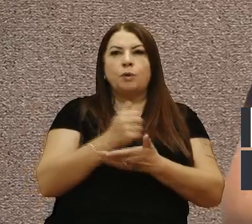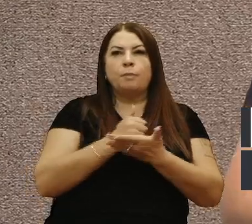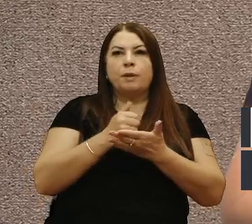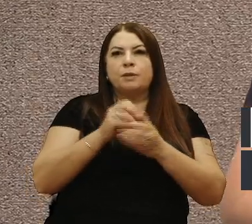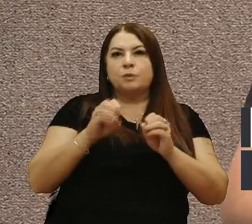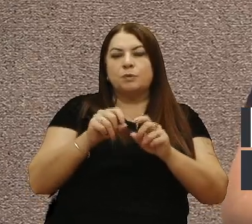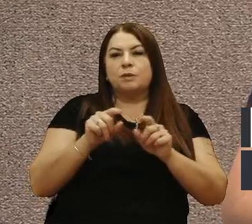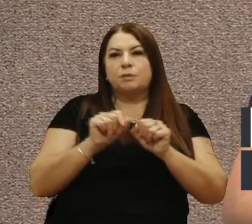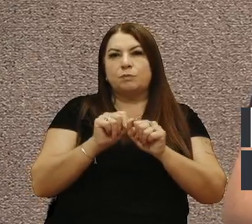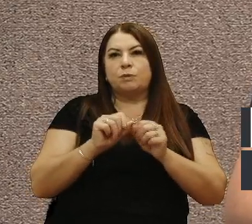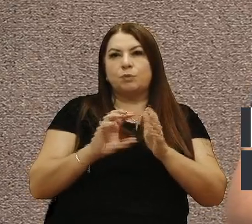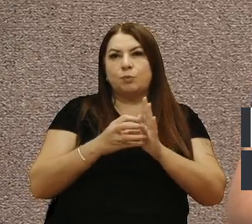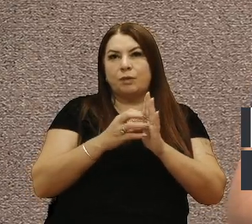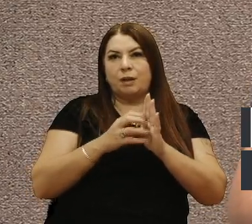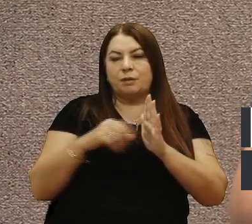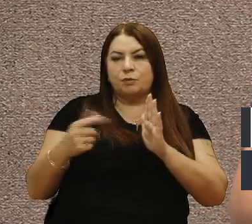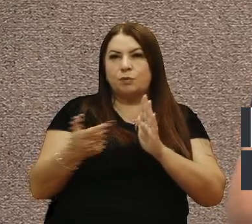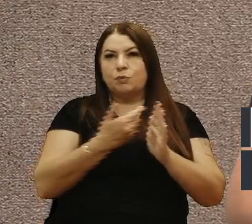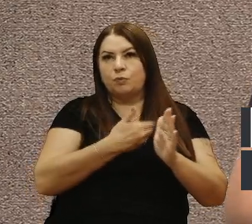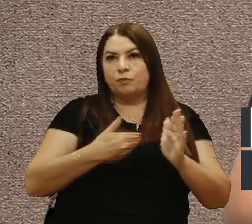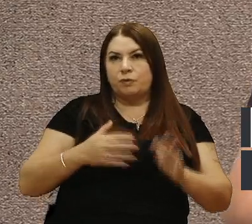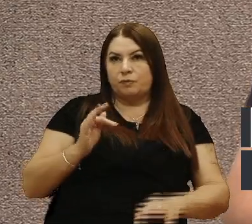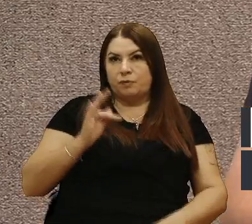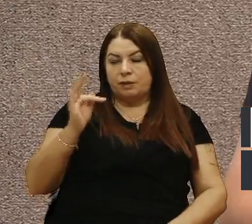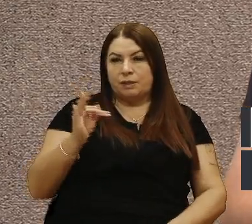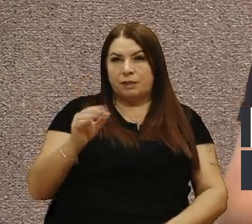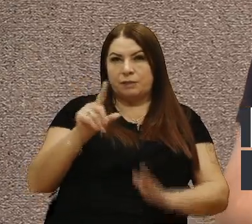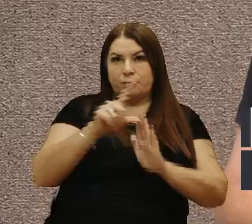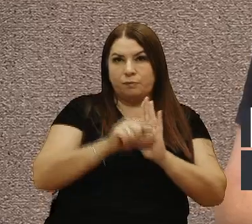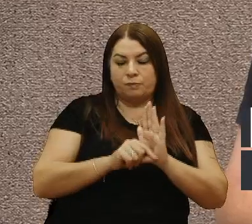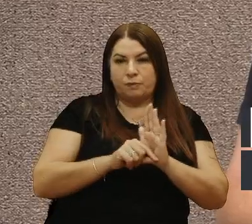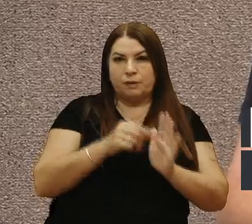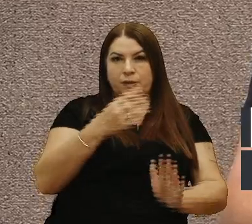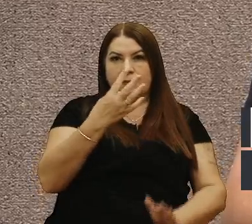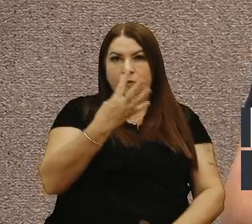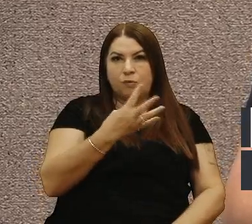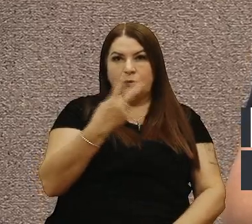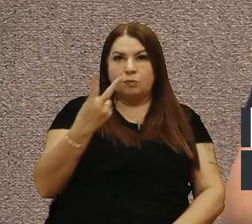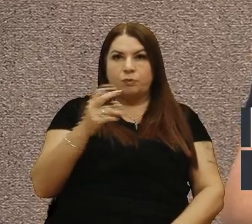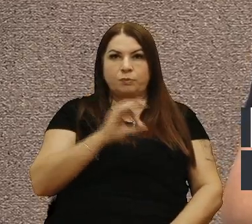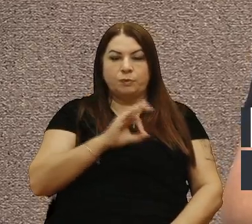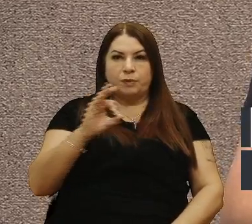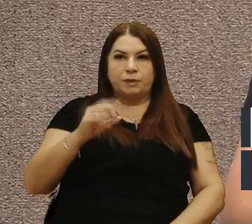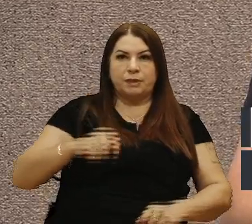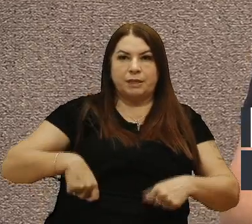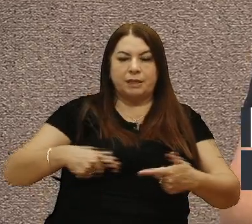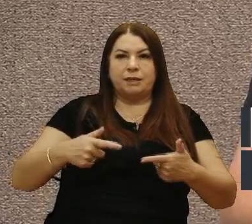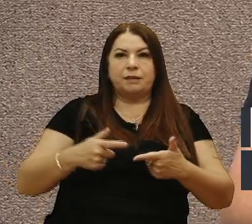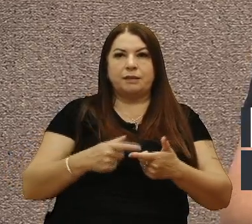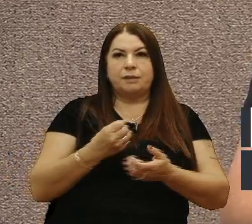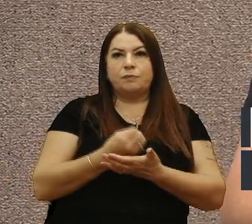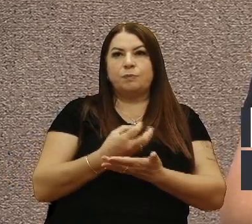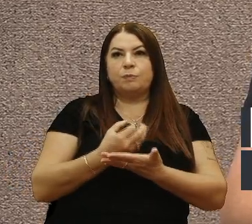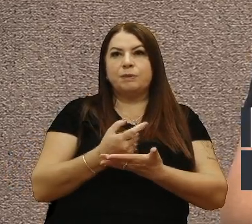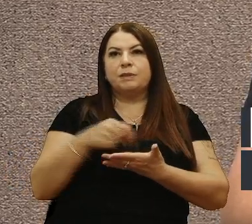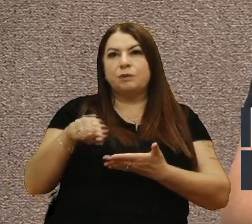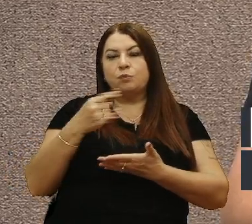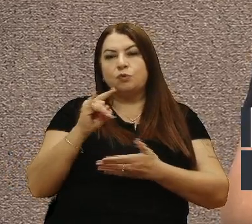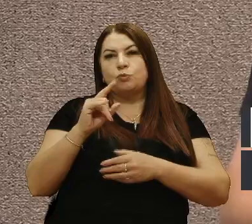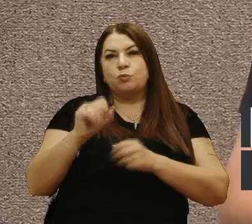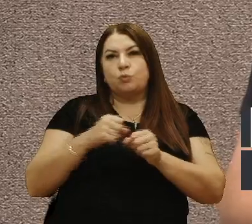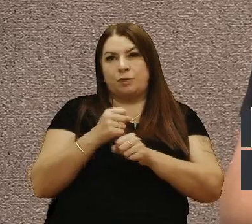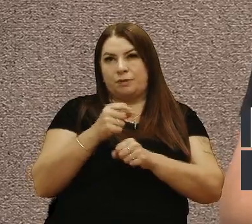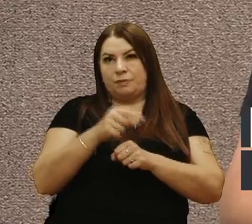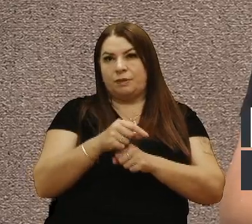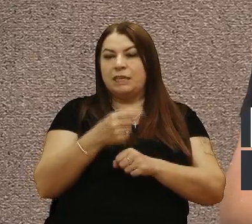educacional. De acordo com dados levantados, o governo federal reduziu 42% os gastos com a alfabetização no último ano, caindo